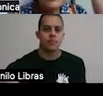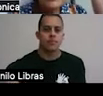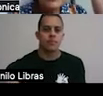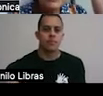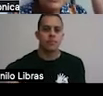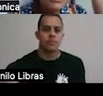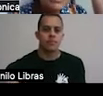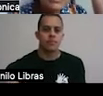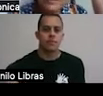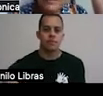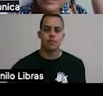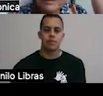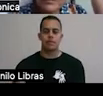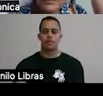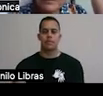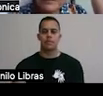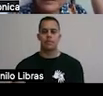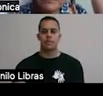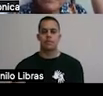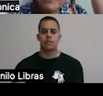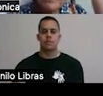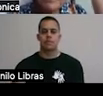Ou no outro vídeo vocês não falam, vai ver agora.